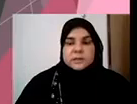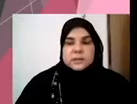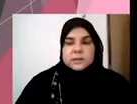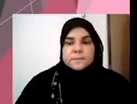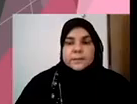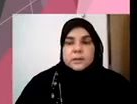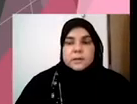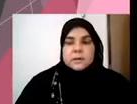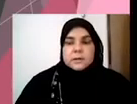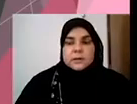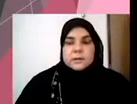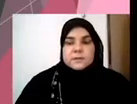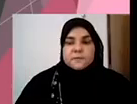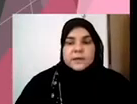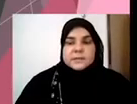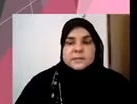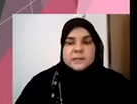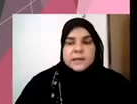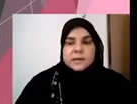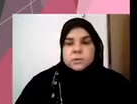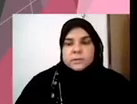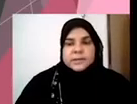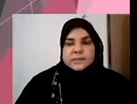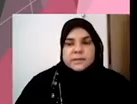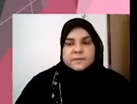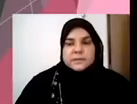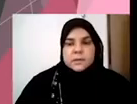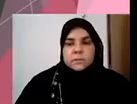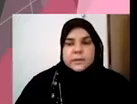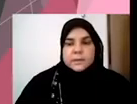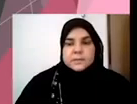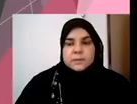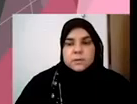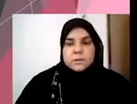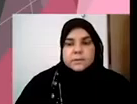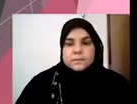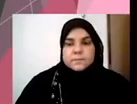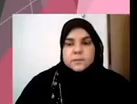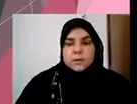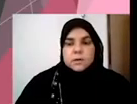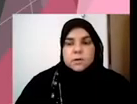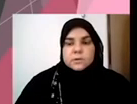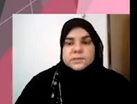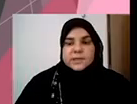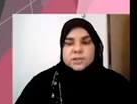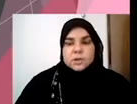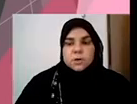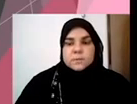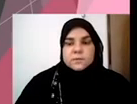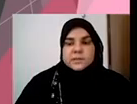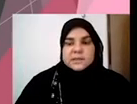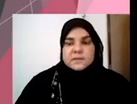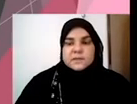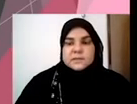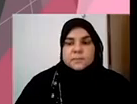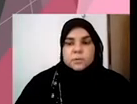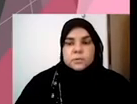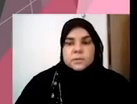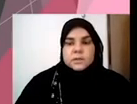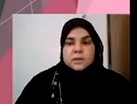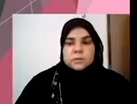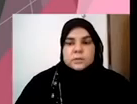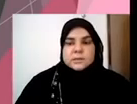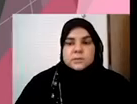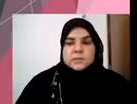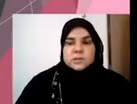estava aqui, e vezes 10, ou 10 elevado a 1, que é a mesma coisa. Ou seja, como que eu vou escrever esse meu